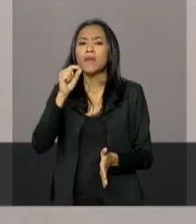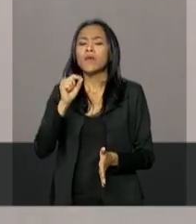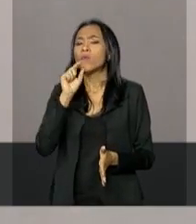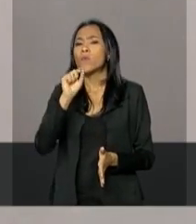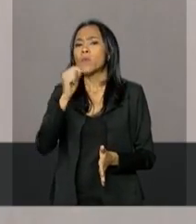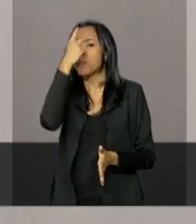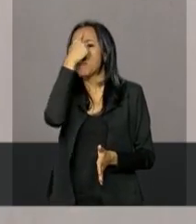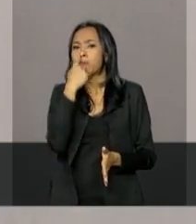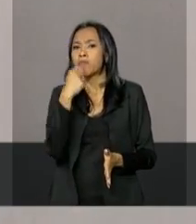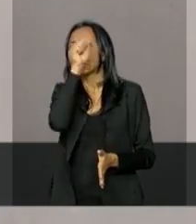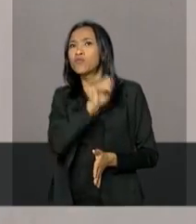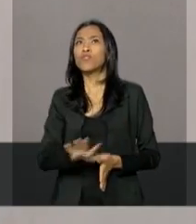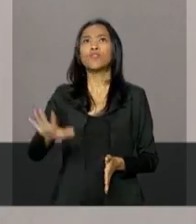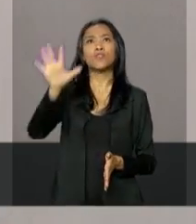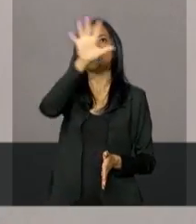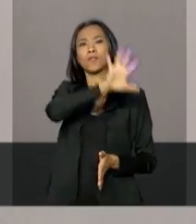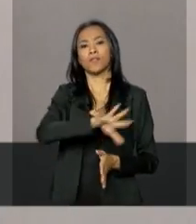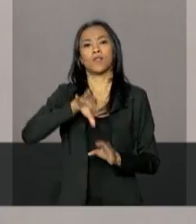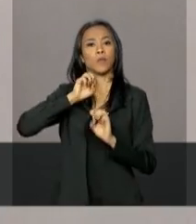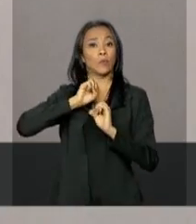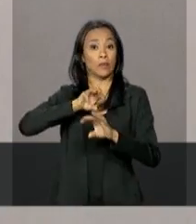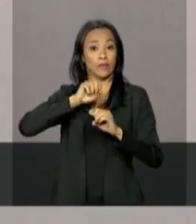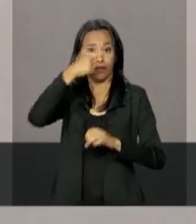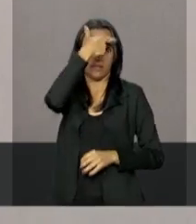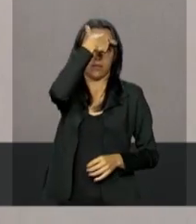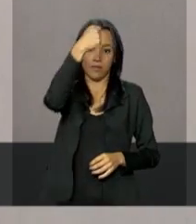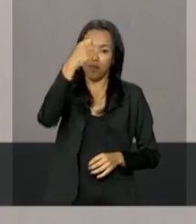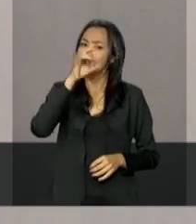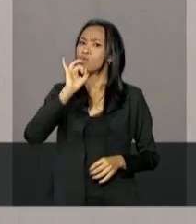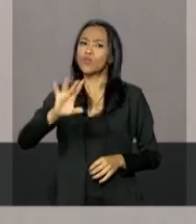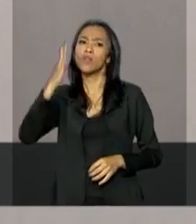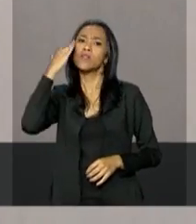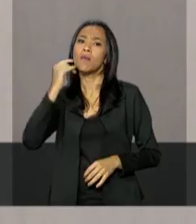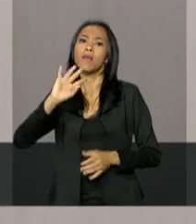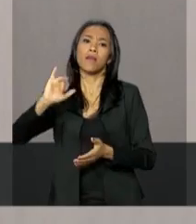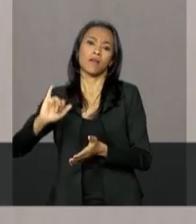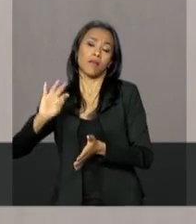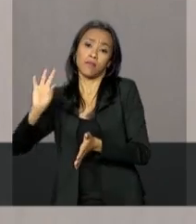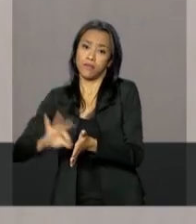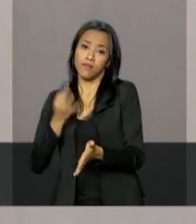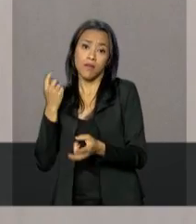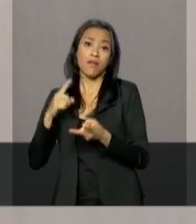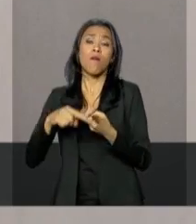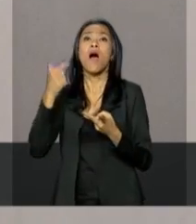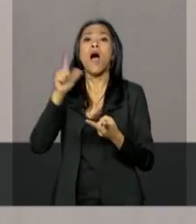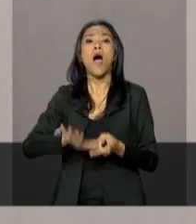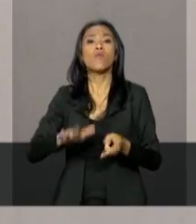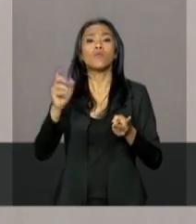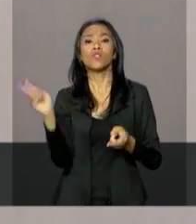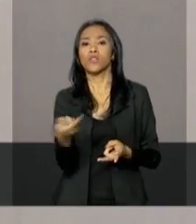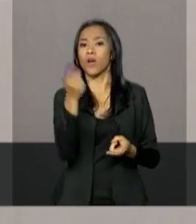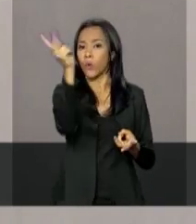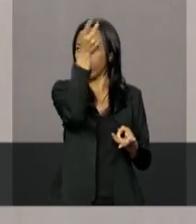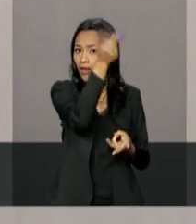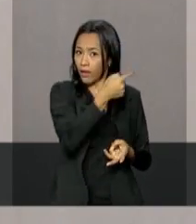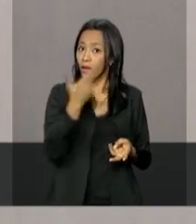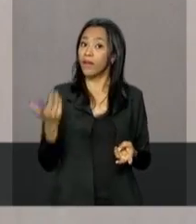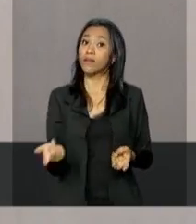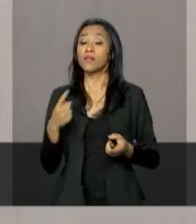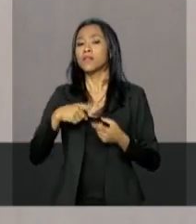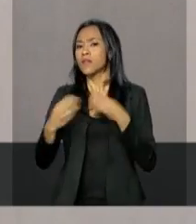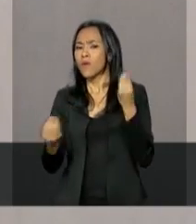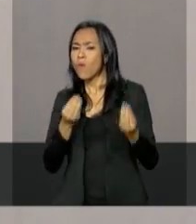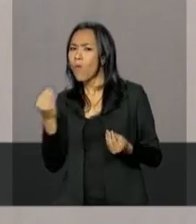geral acerca do ensino superior, não só o número de matrículas, mas onde elas ocorrem, a natureza das instituições,